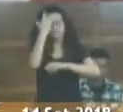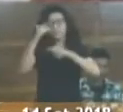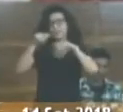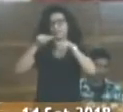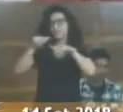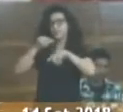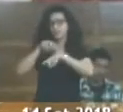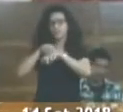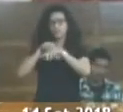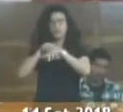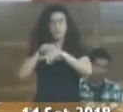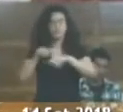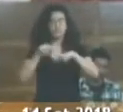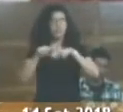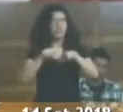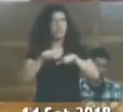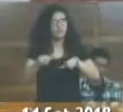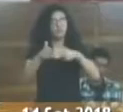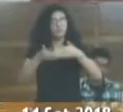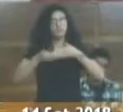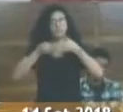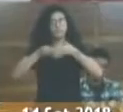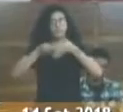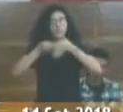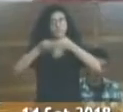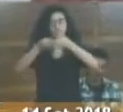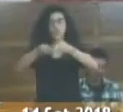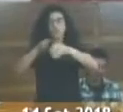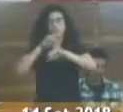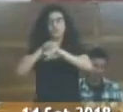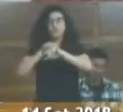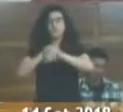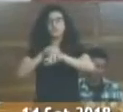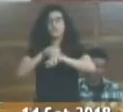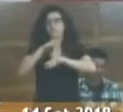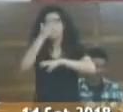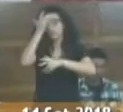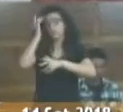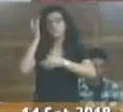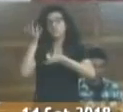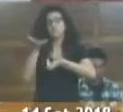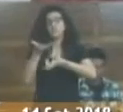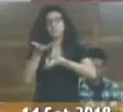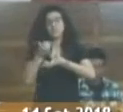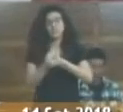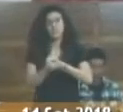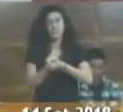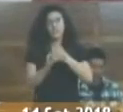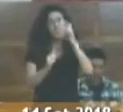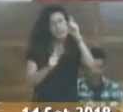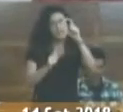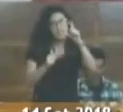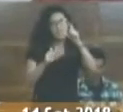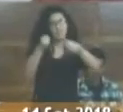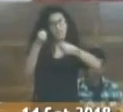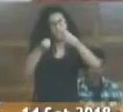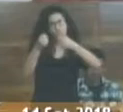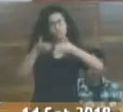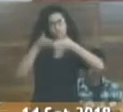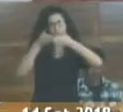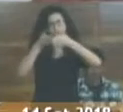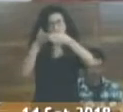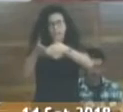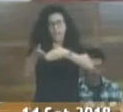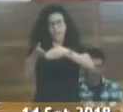com turismo, que trabalham com embarcações, né? Várias delas estão tentando tirar carteira de